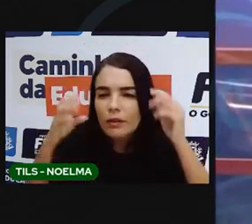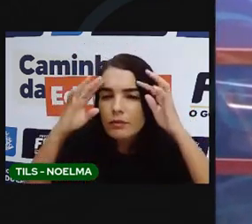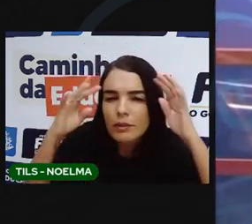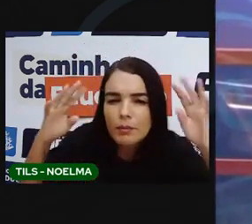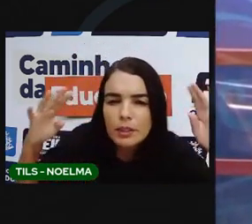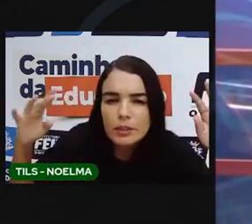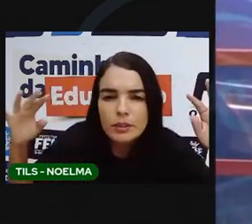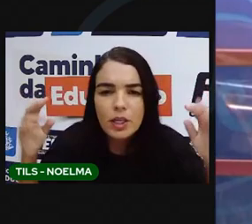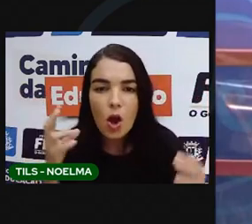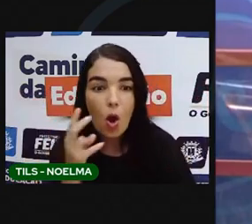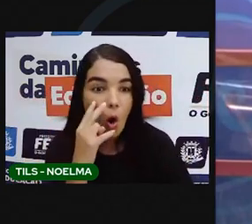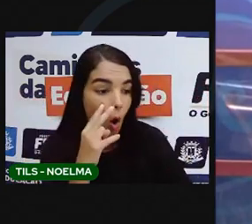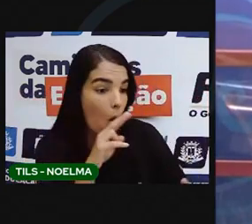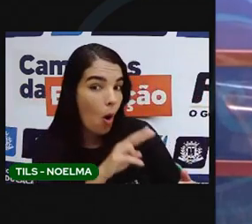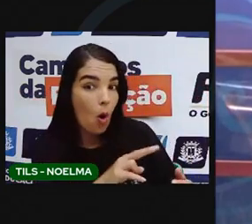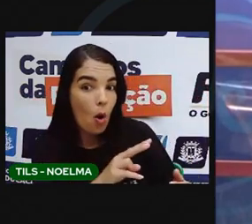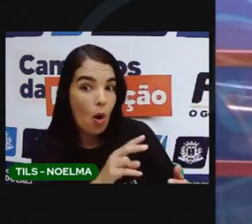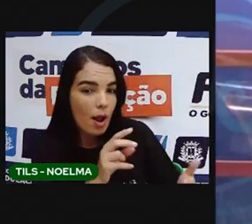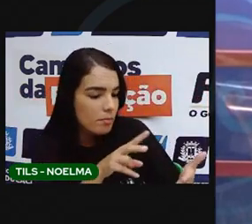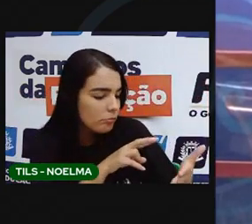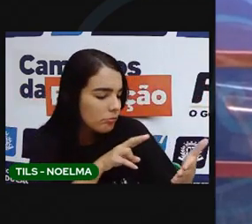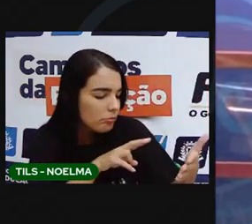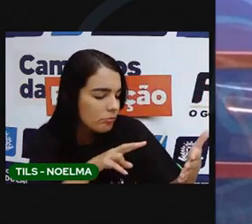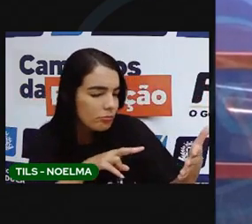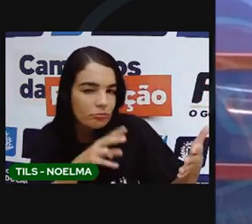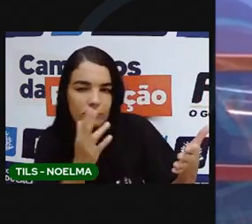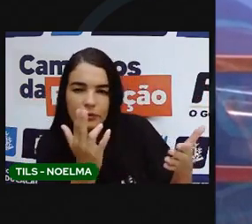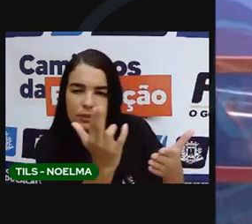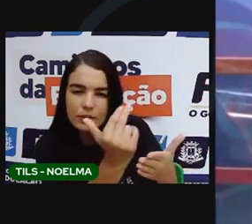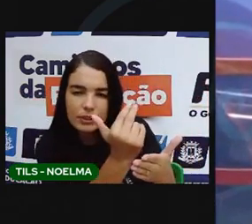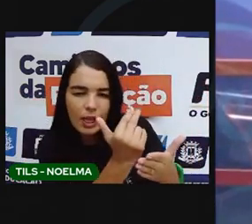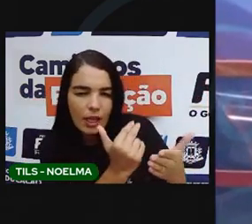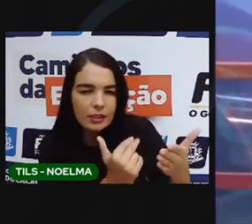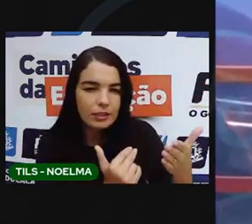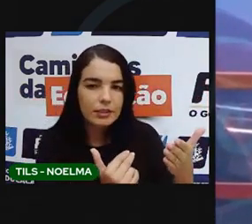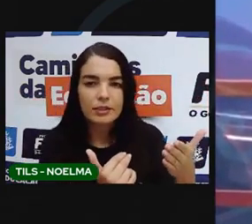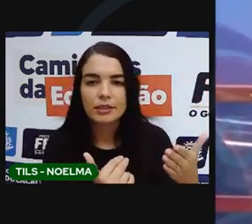Olha só como que devia ser o Brasil na época do descobrimento